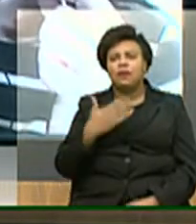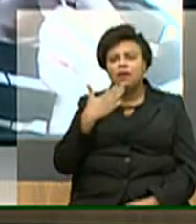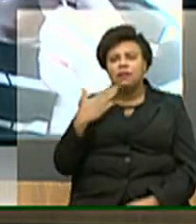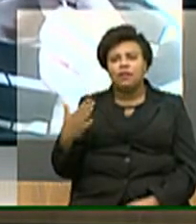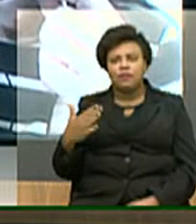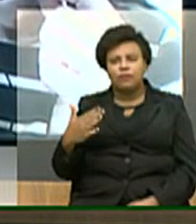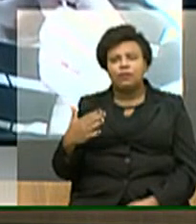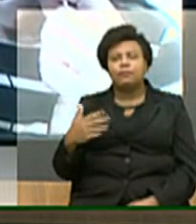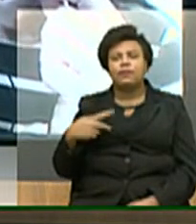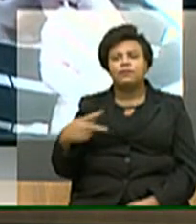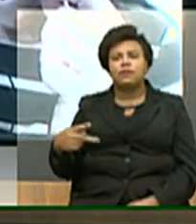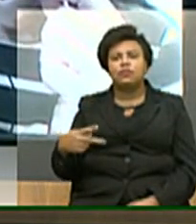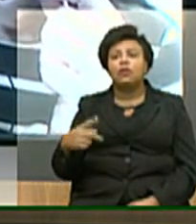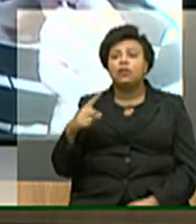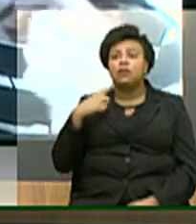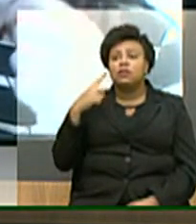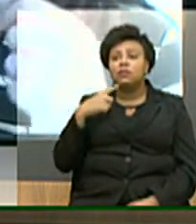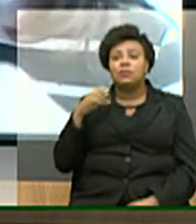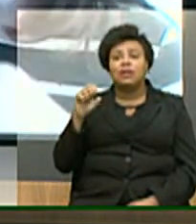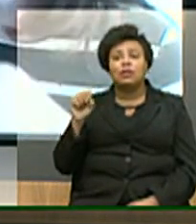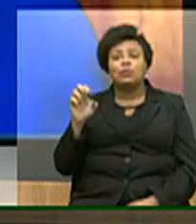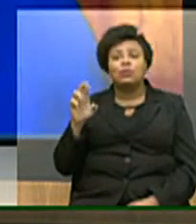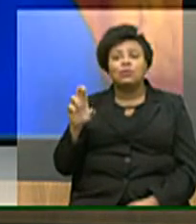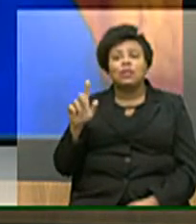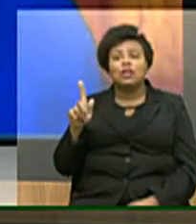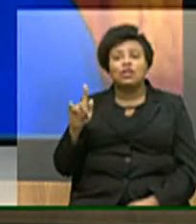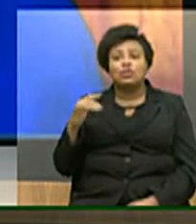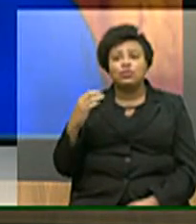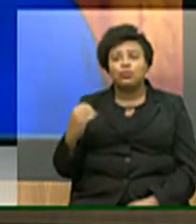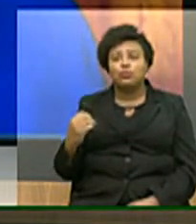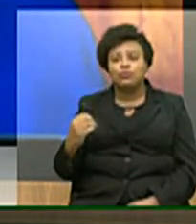Favorável, presidente. Deputado Sérgio Pérez.